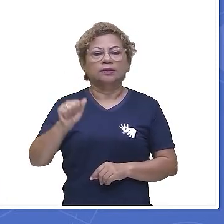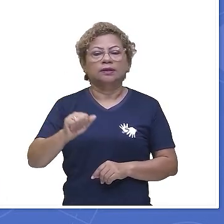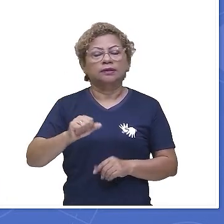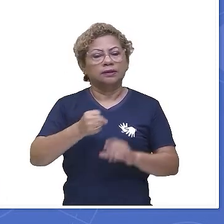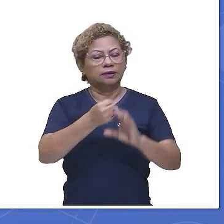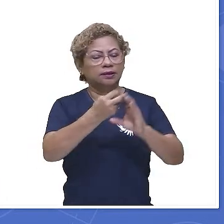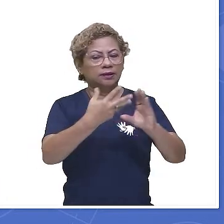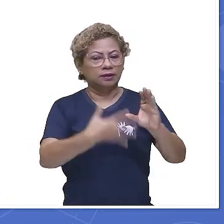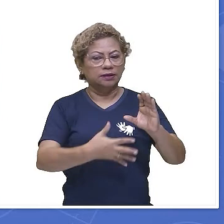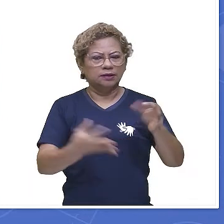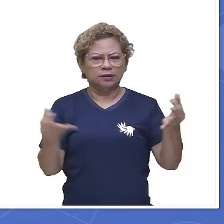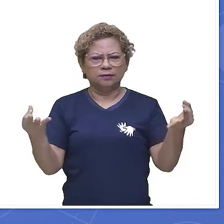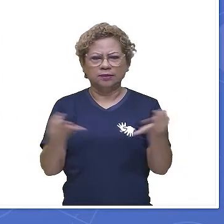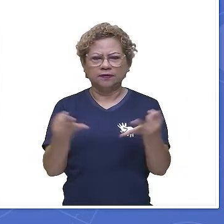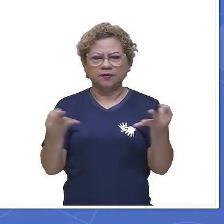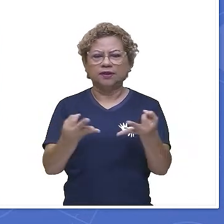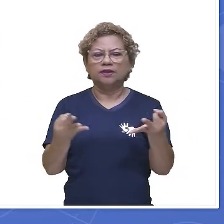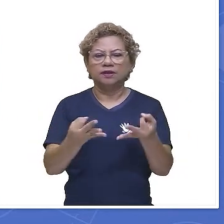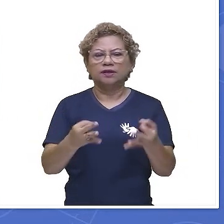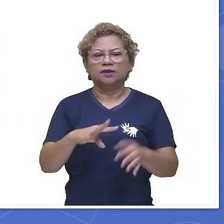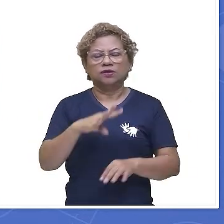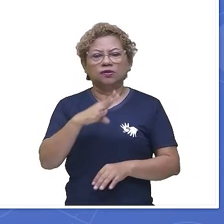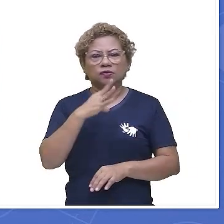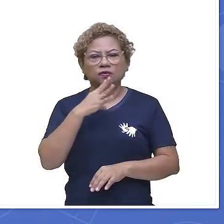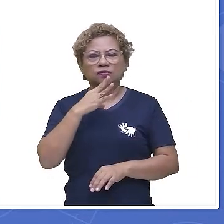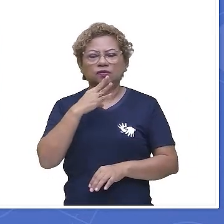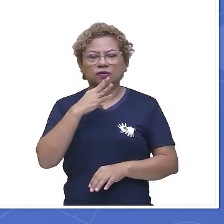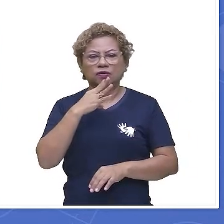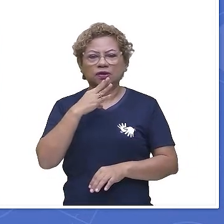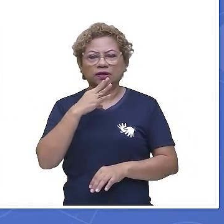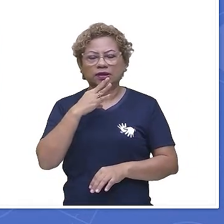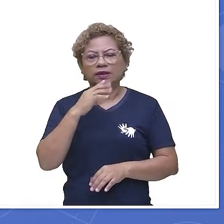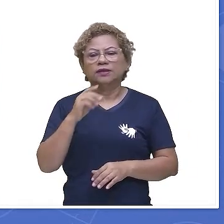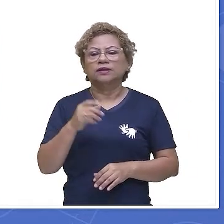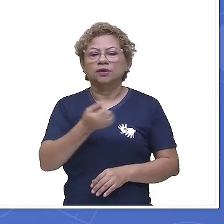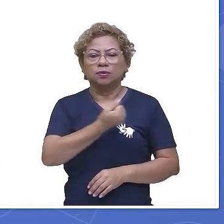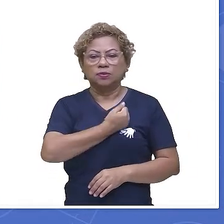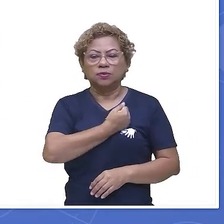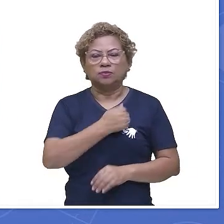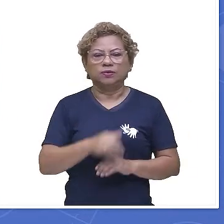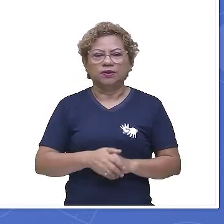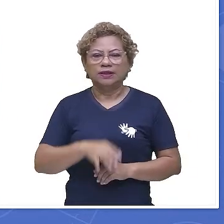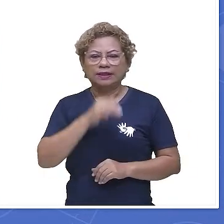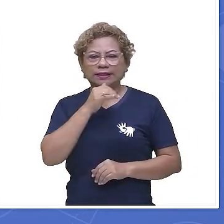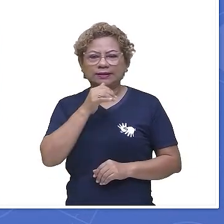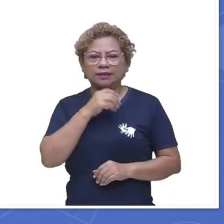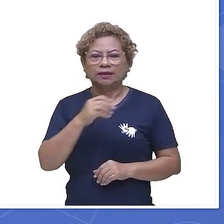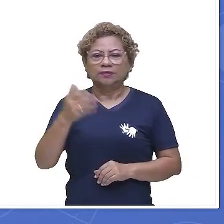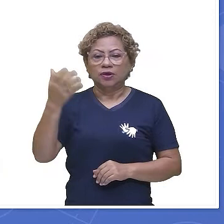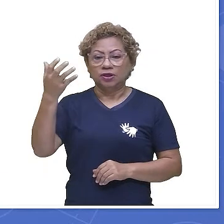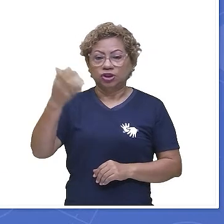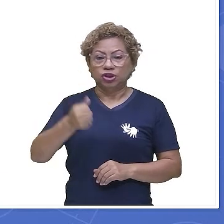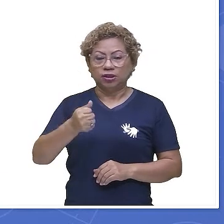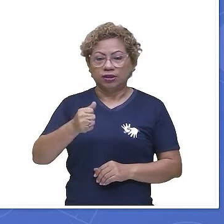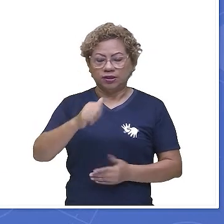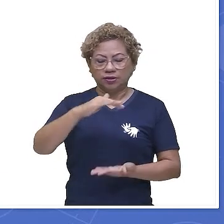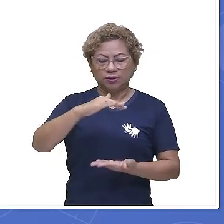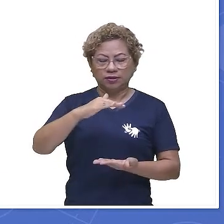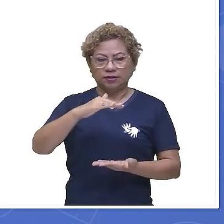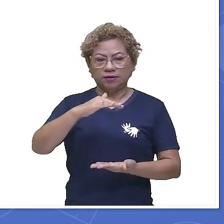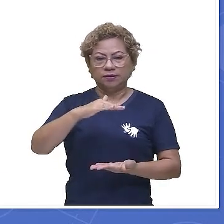caracterizado quando conhecemos um número e uma unidade. Exemplo, o volume de uma caixa de leite é 1 litro e